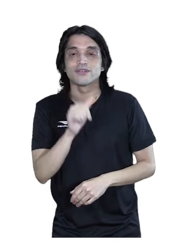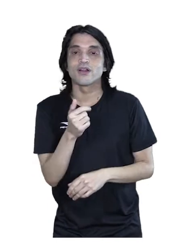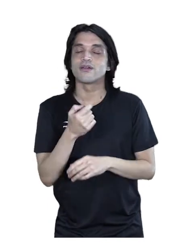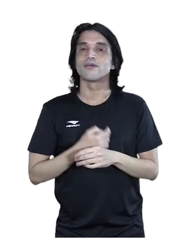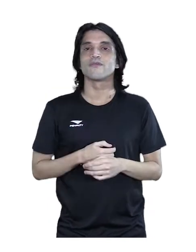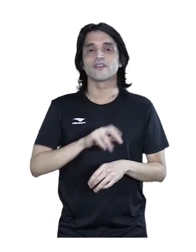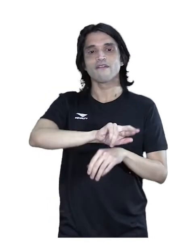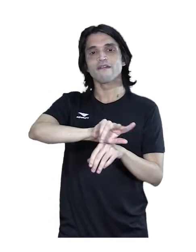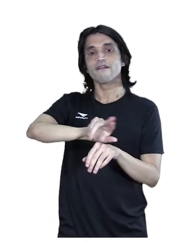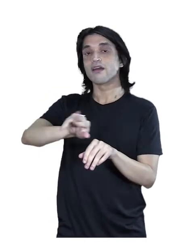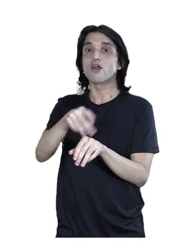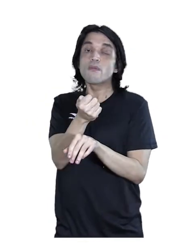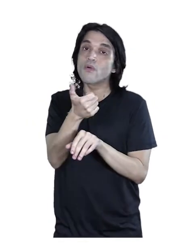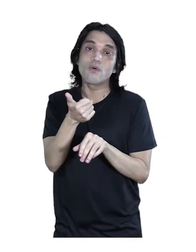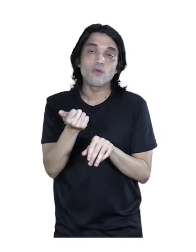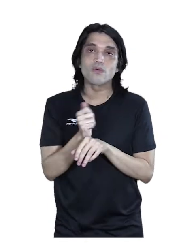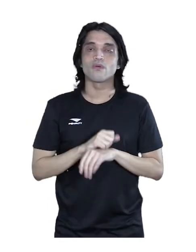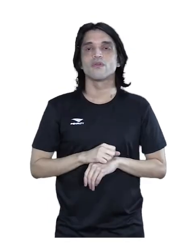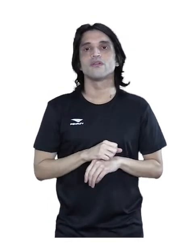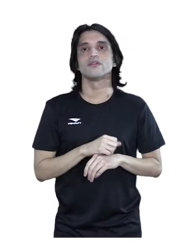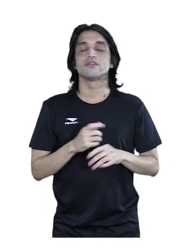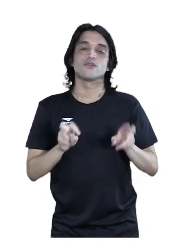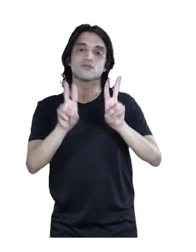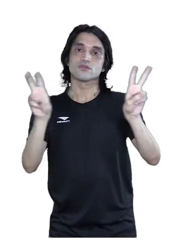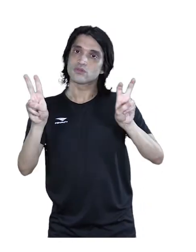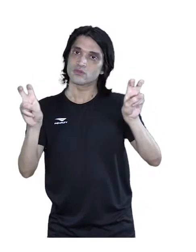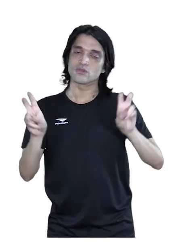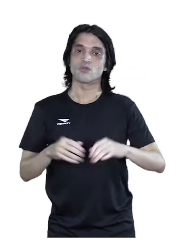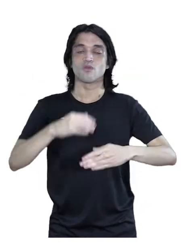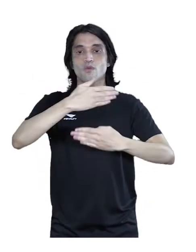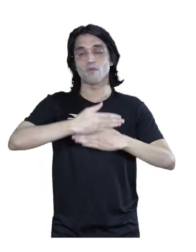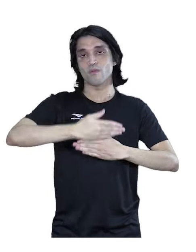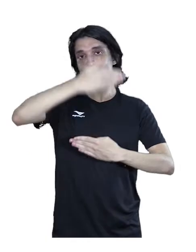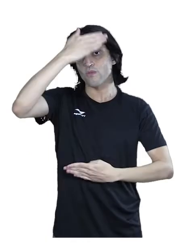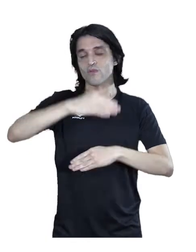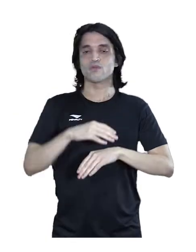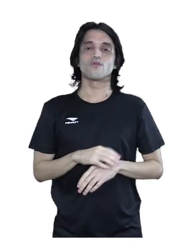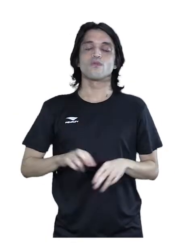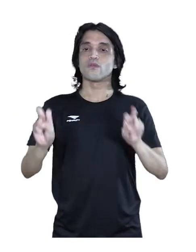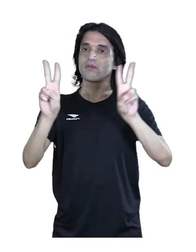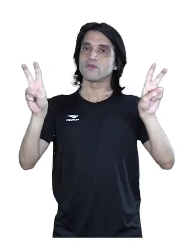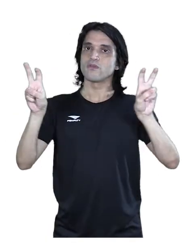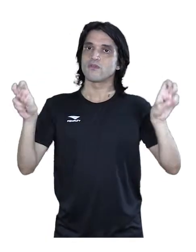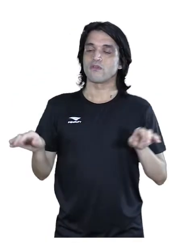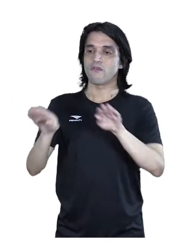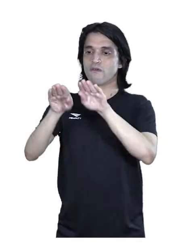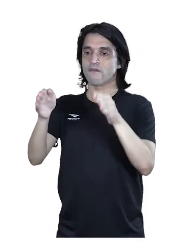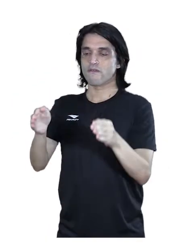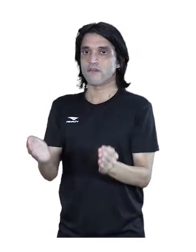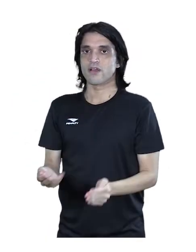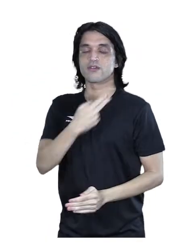temática. Destacam-se os poemas O Muro, Vaso Chinês. e vaso grego, ou seja,